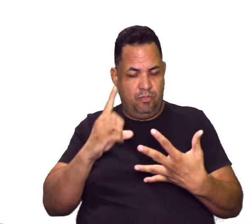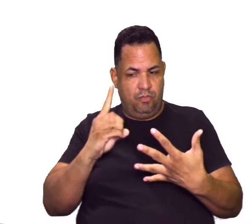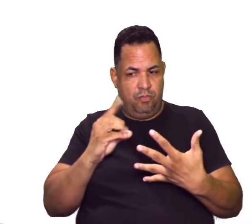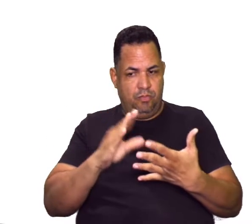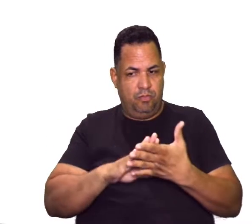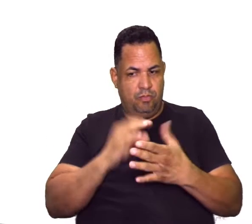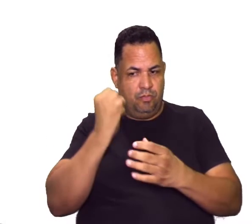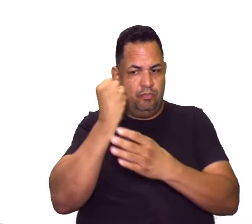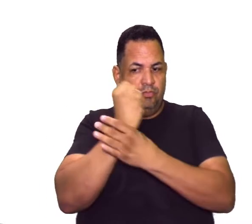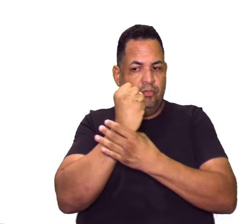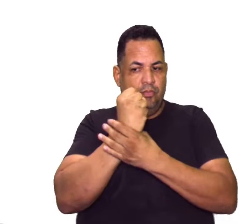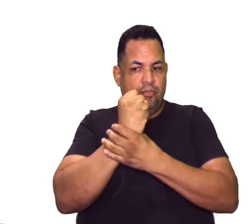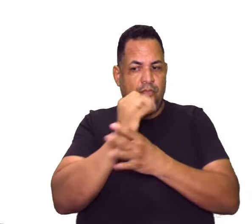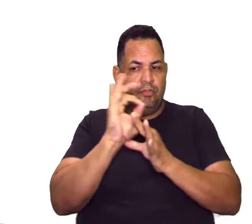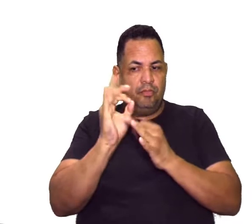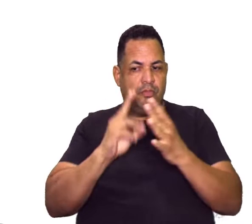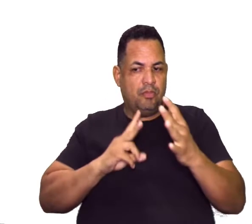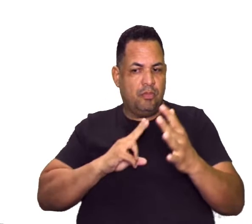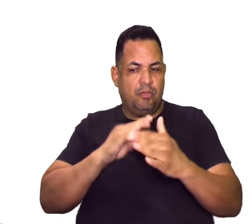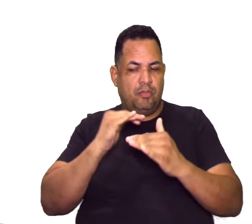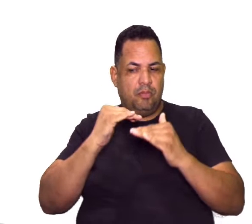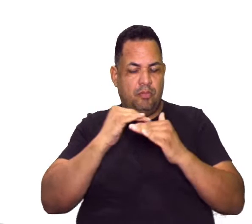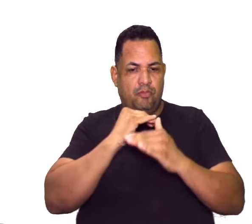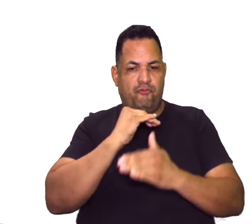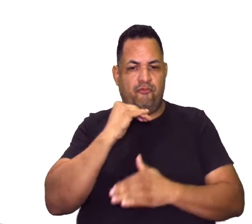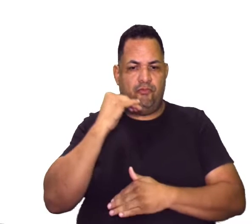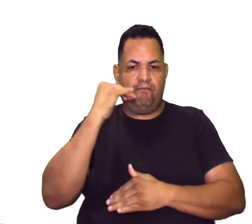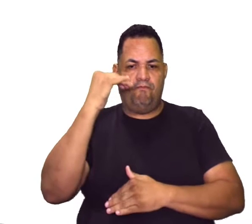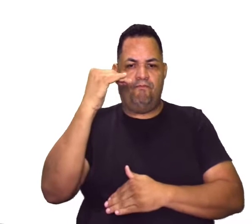que nos garante uma força crescente